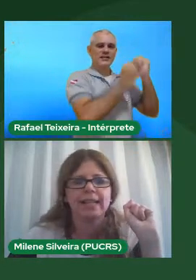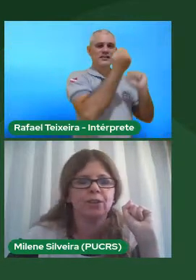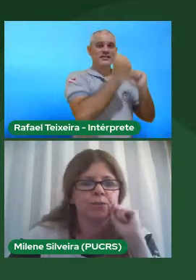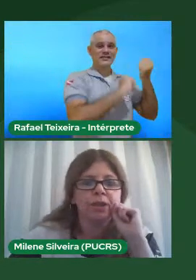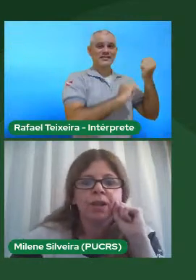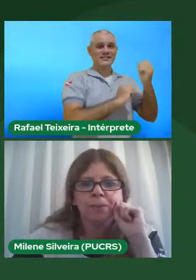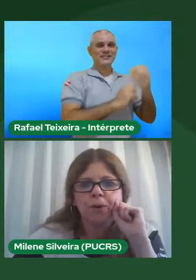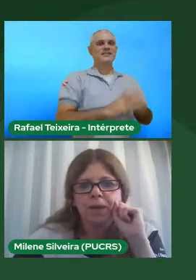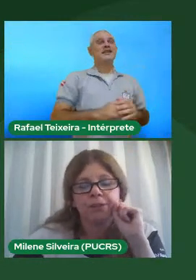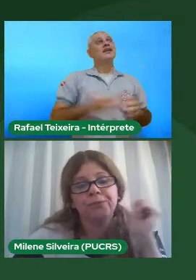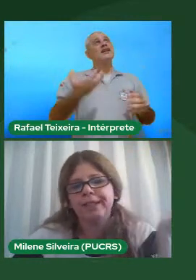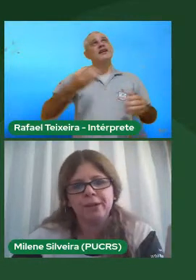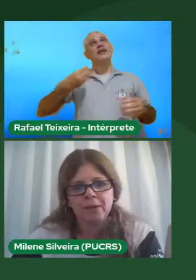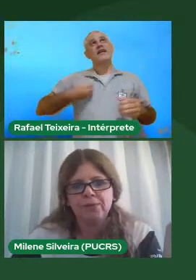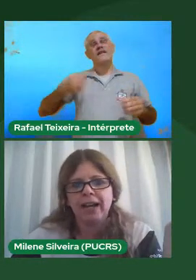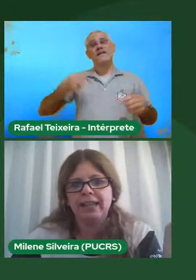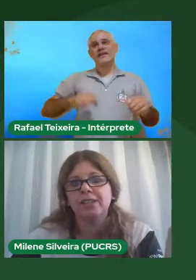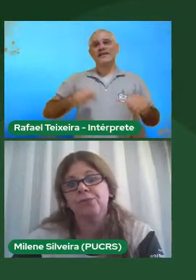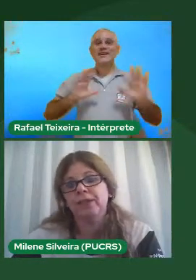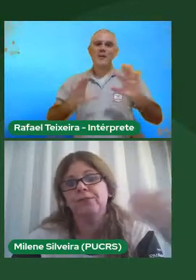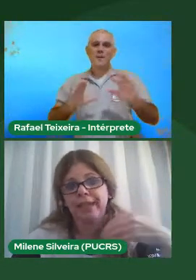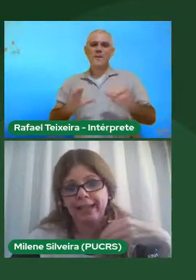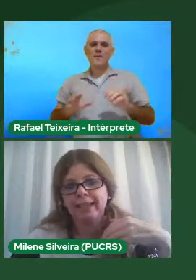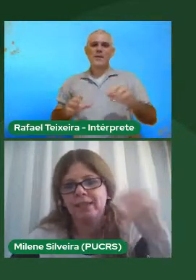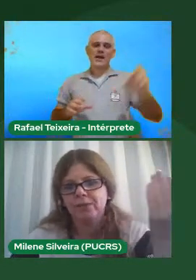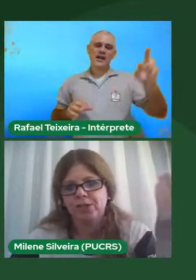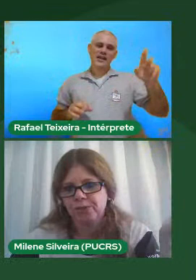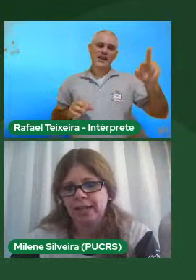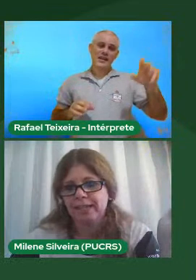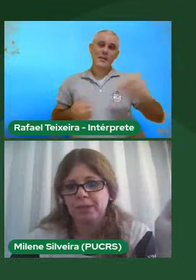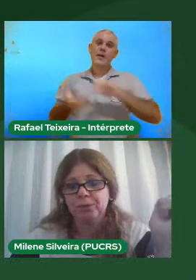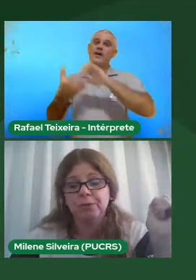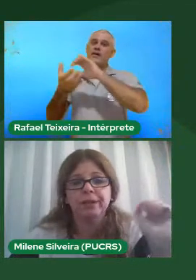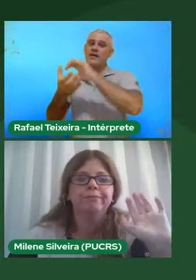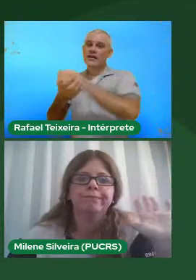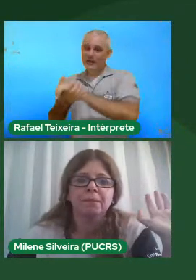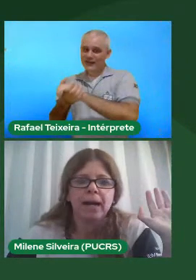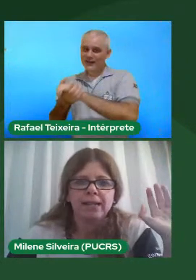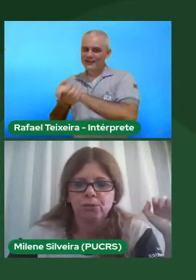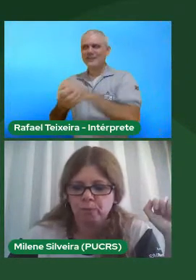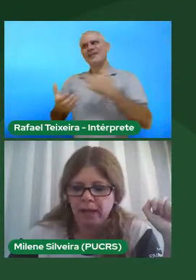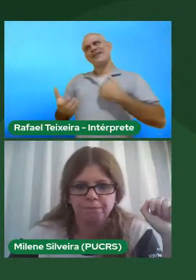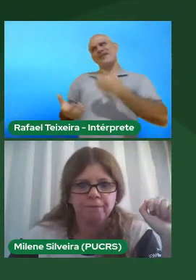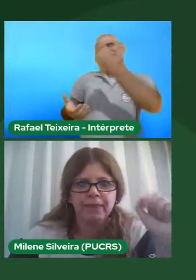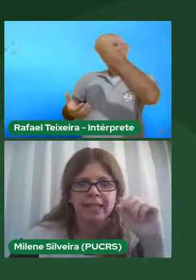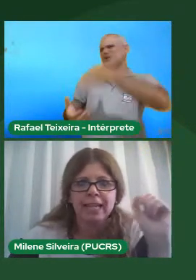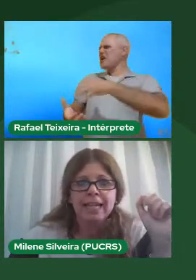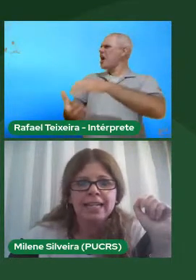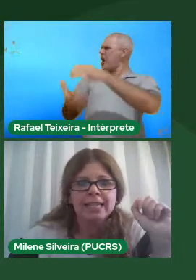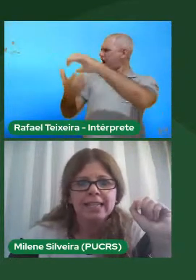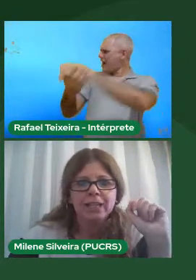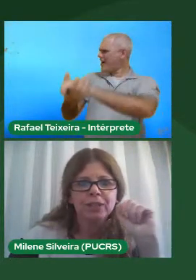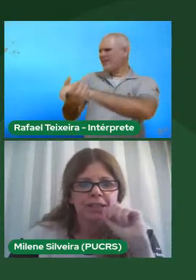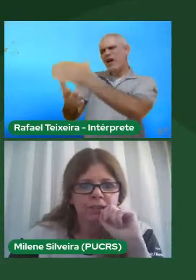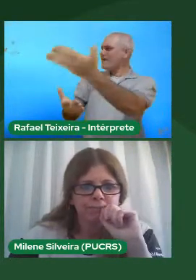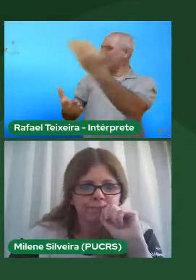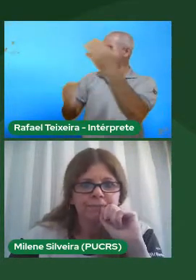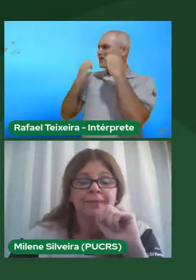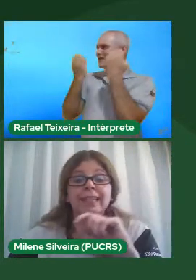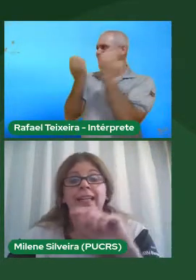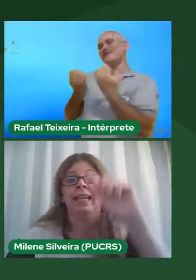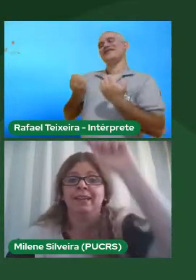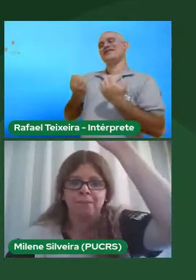neste exato momento. Falei que era uma falha, ela devia vir aqui em vez de ir no casamento do irmão, mas tudo bem. Seguindo,